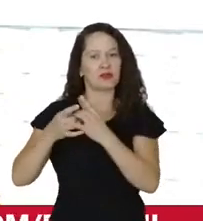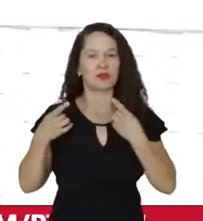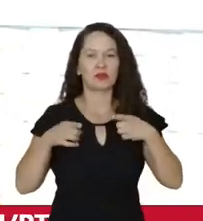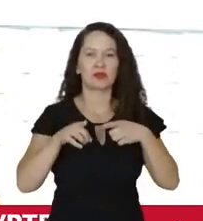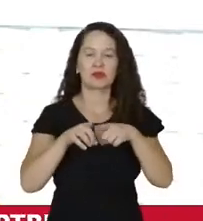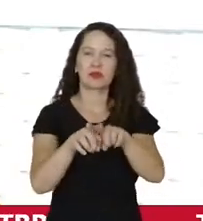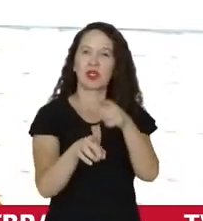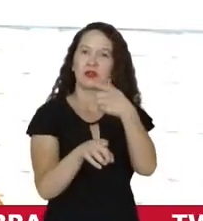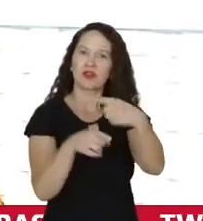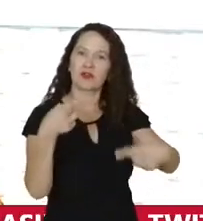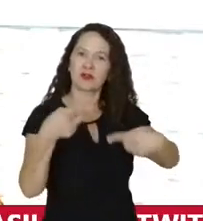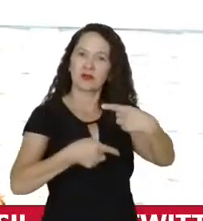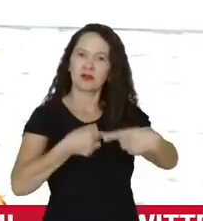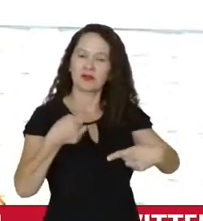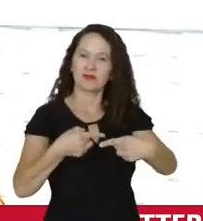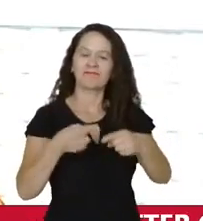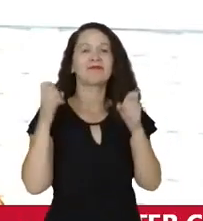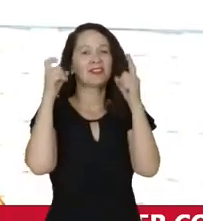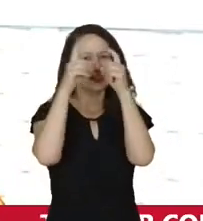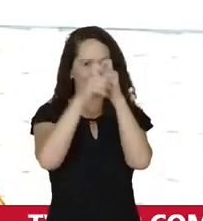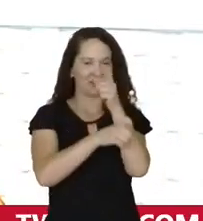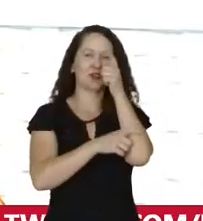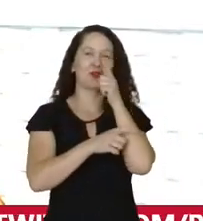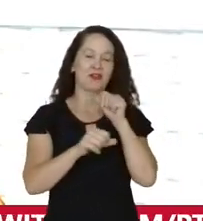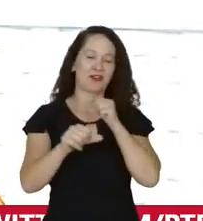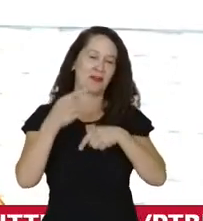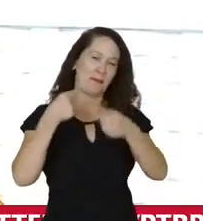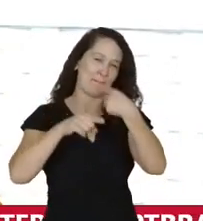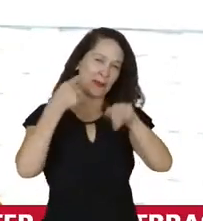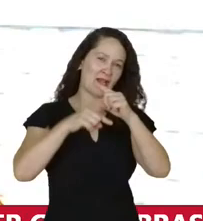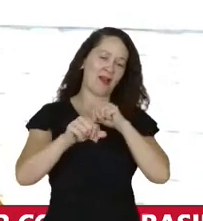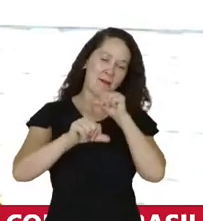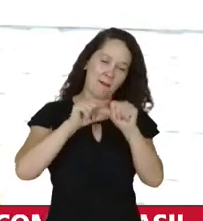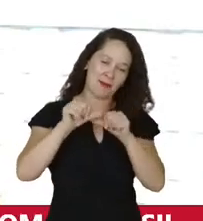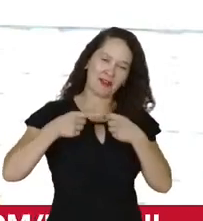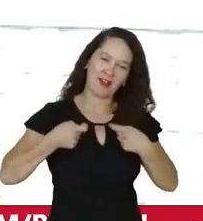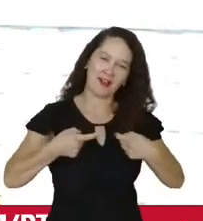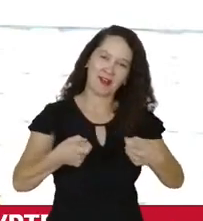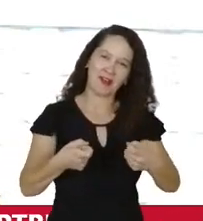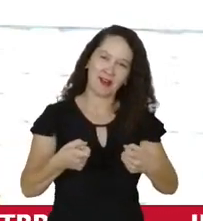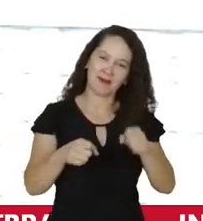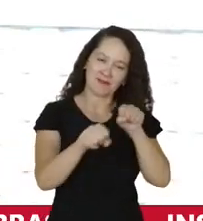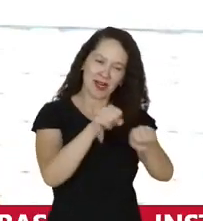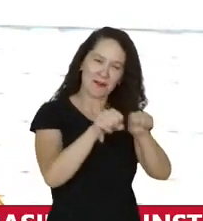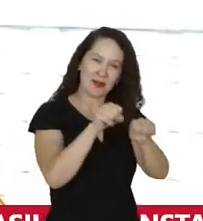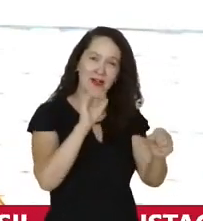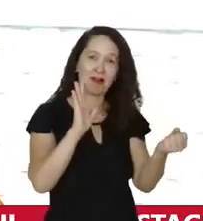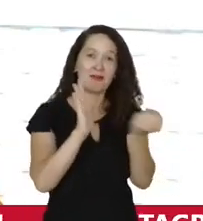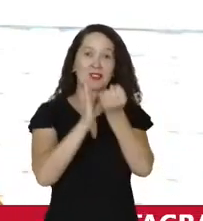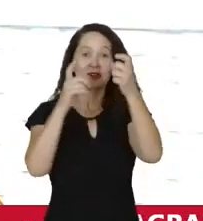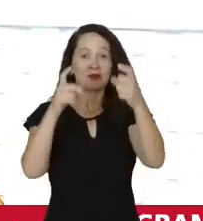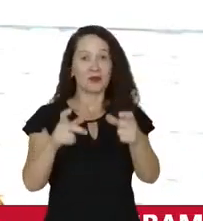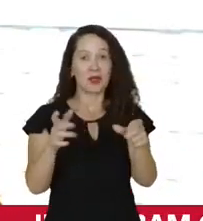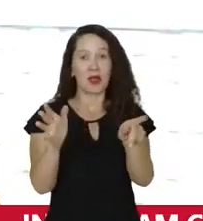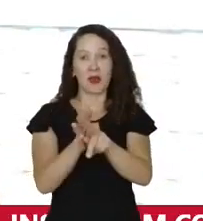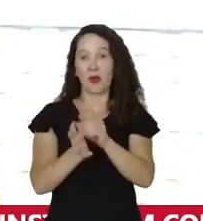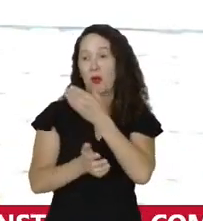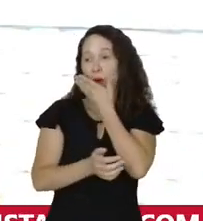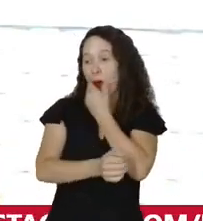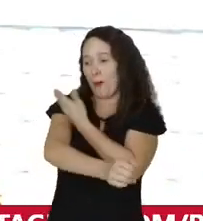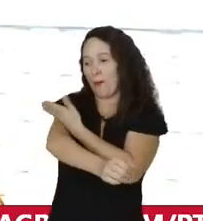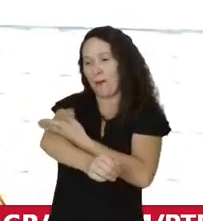aí nessa política, dificilmente vai se mudar essa lógica da guerra e da exploração que marcou o lugar do homem